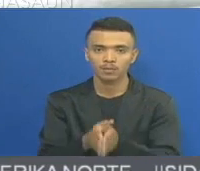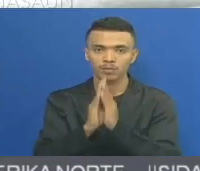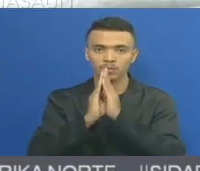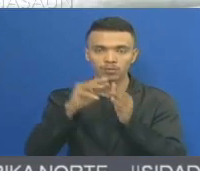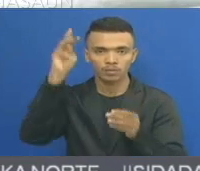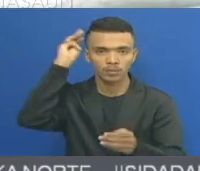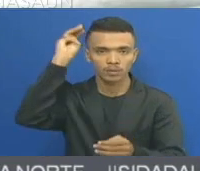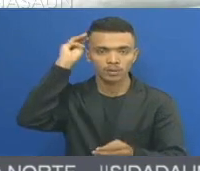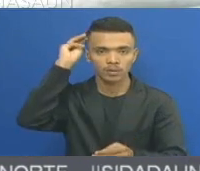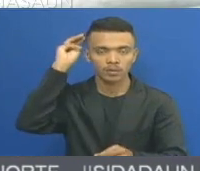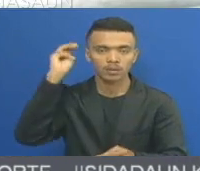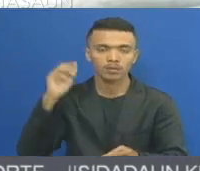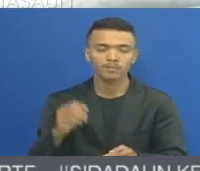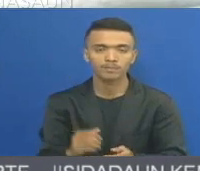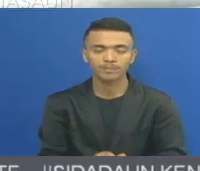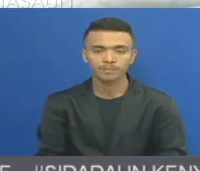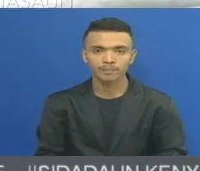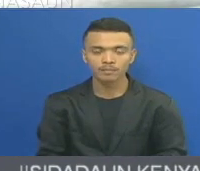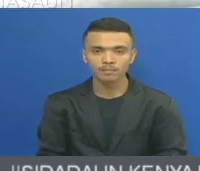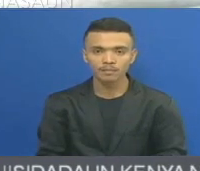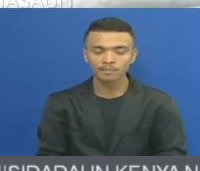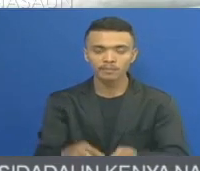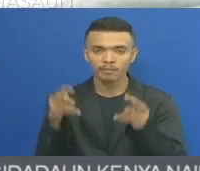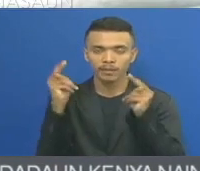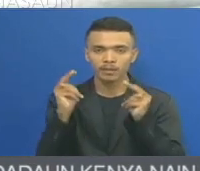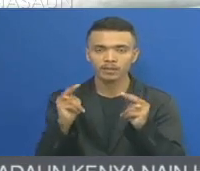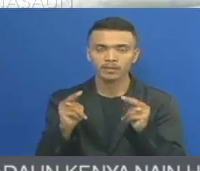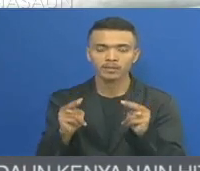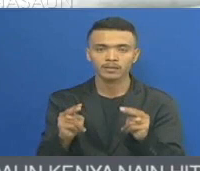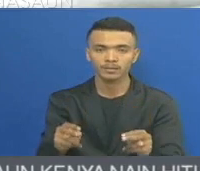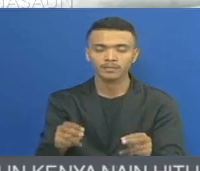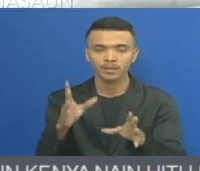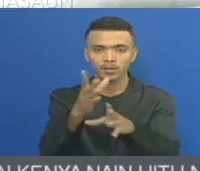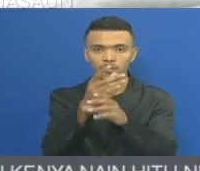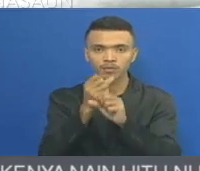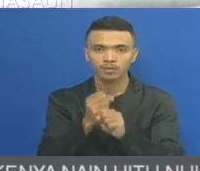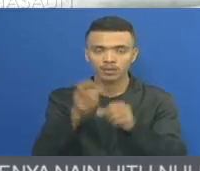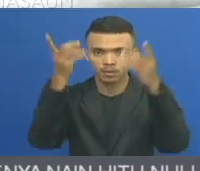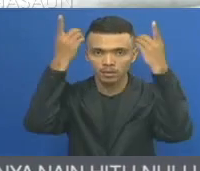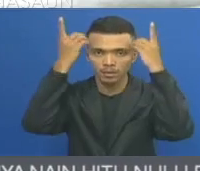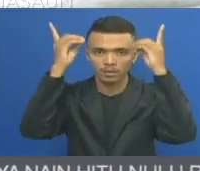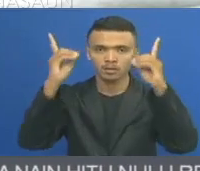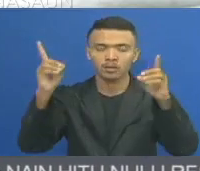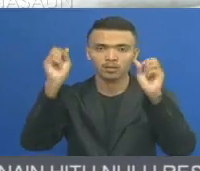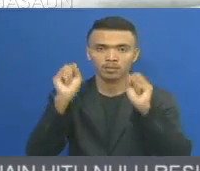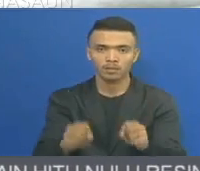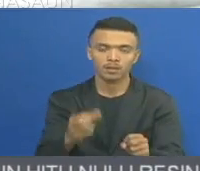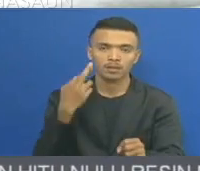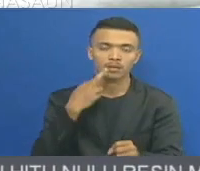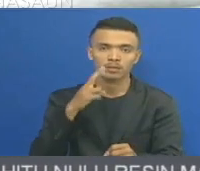ministério hanesan naimba obra né. Ministério tem ser 40 medidas ruma para bele solucionar o